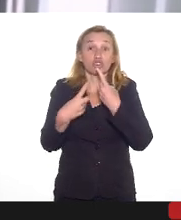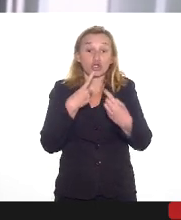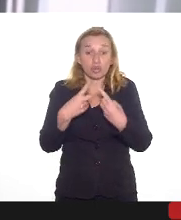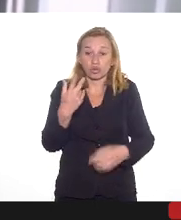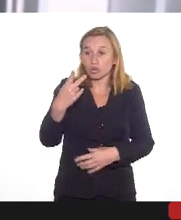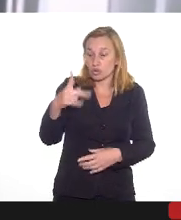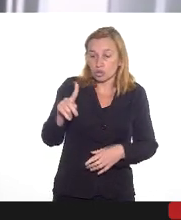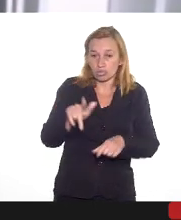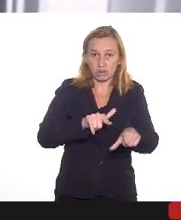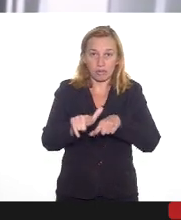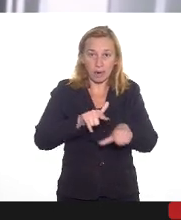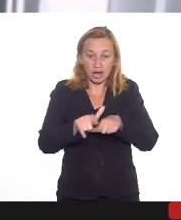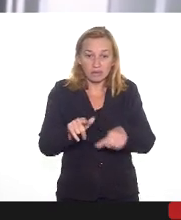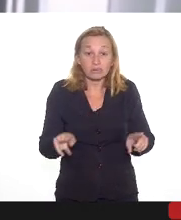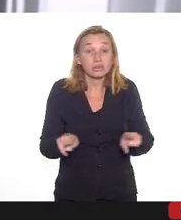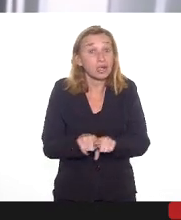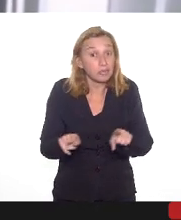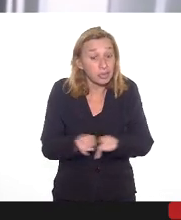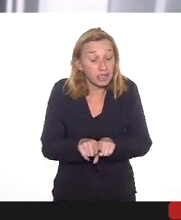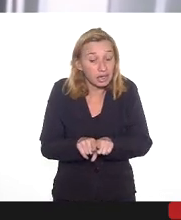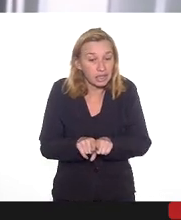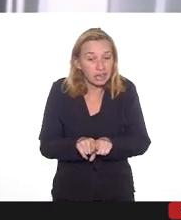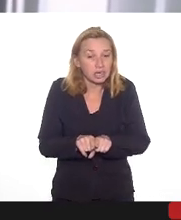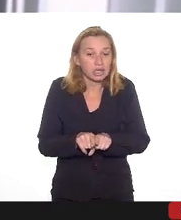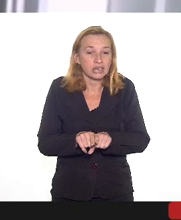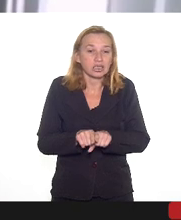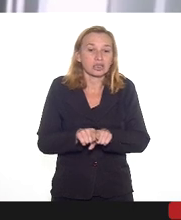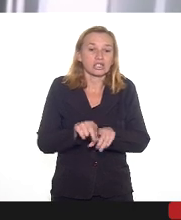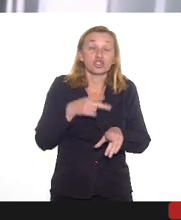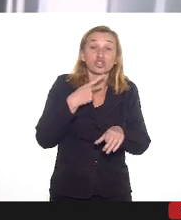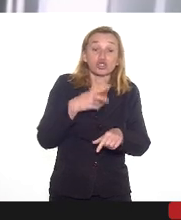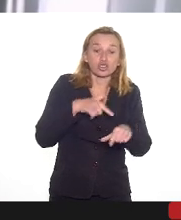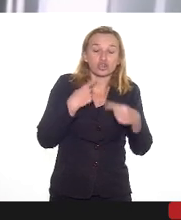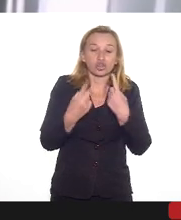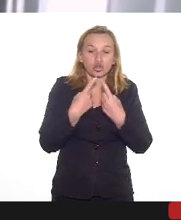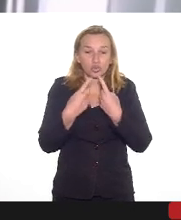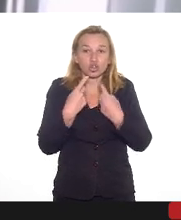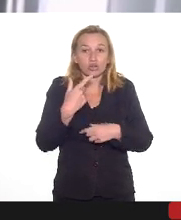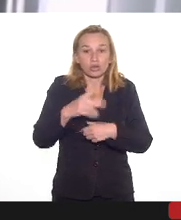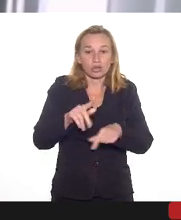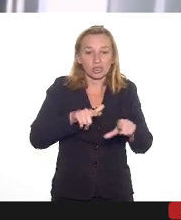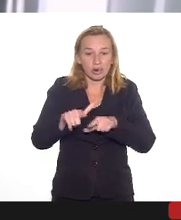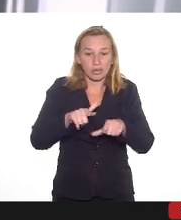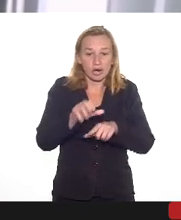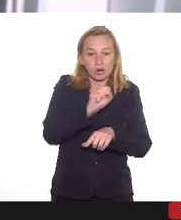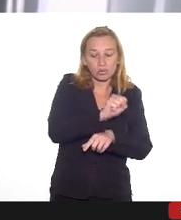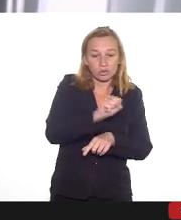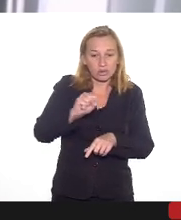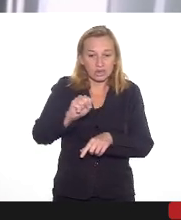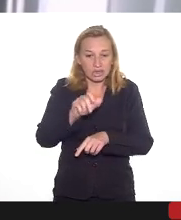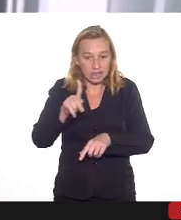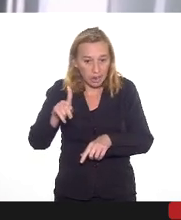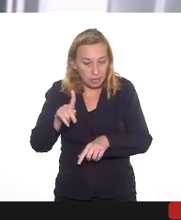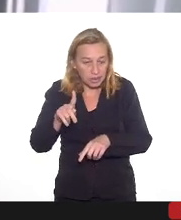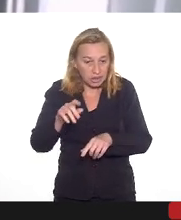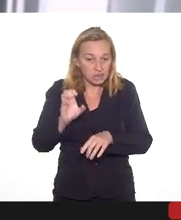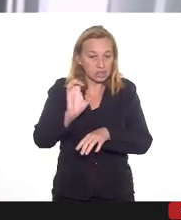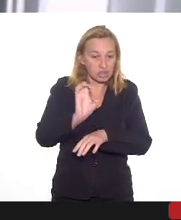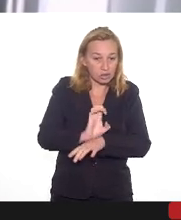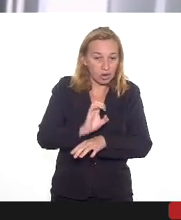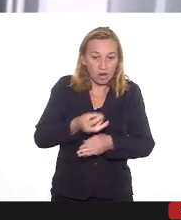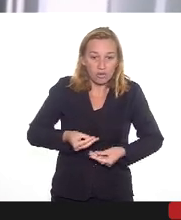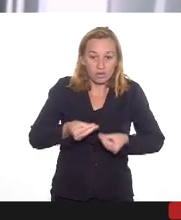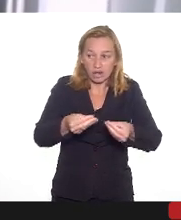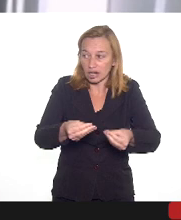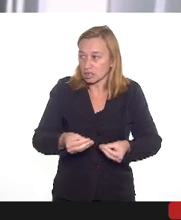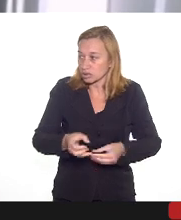suas demandas. Entretanto, além de elencar e discutir as suas demandas, o CEP estadual oferece ao